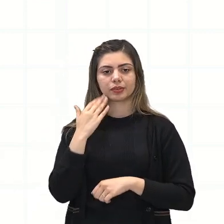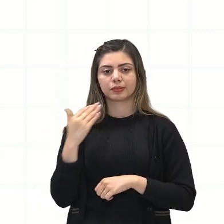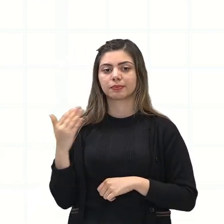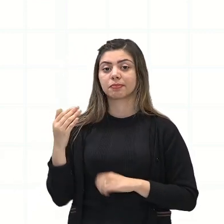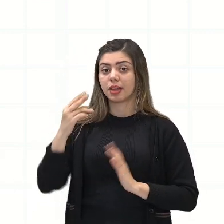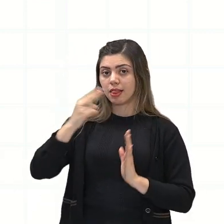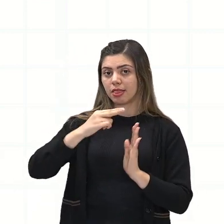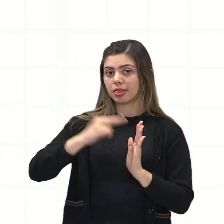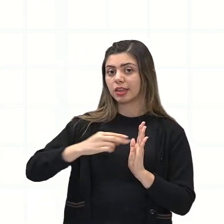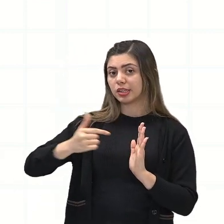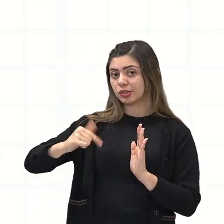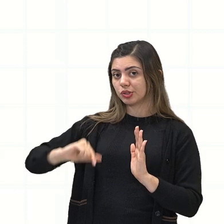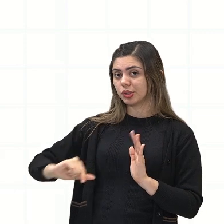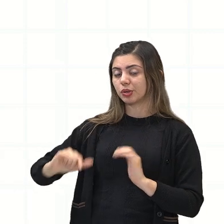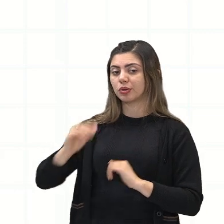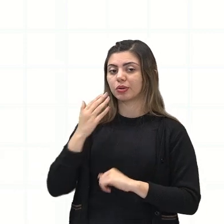onda